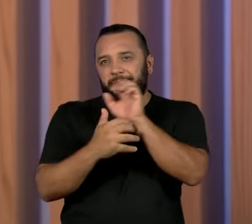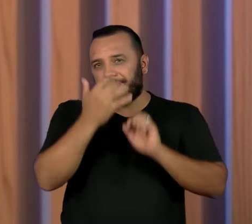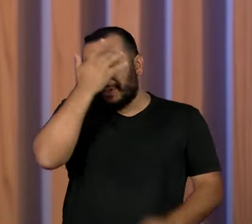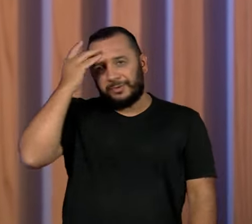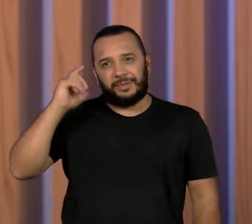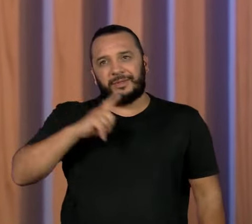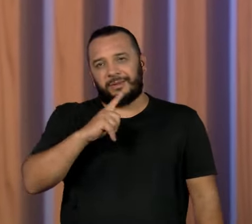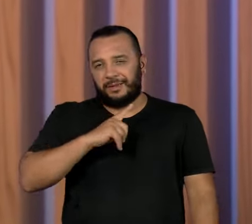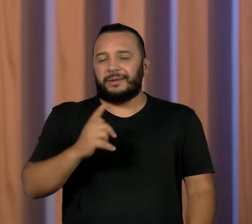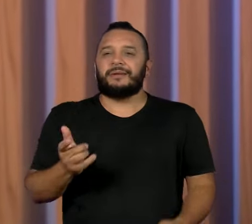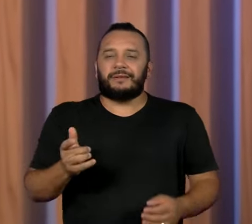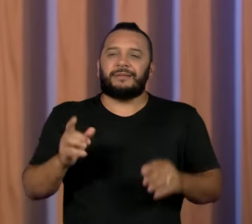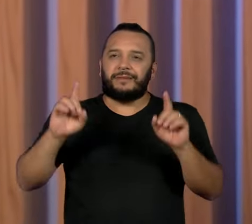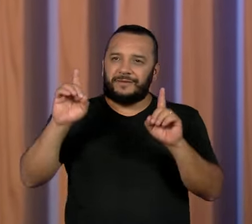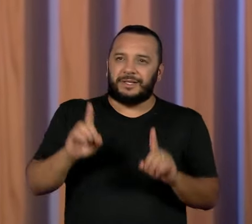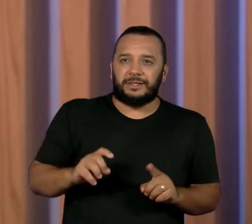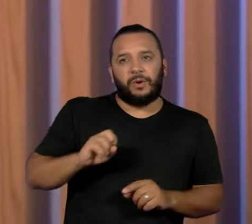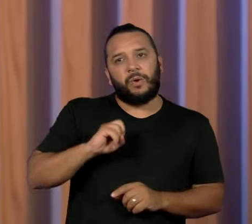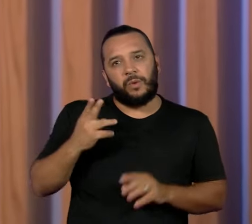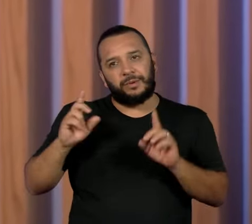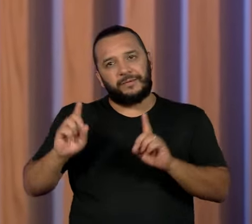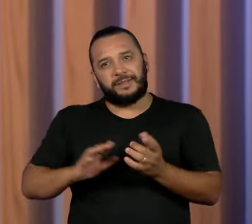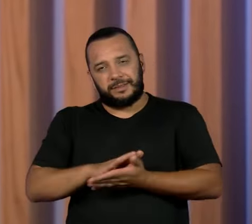Hoje, a produção cultural tem